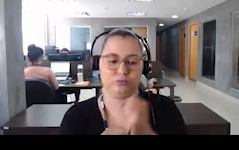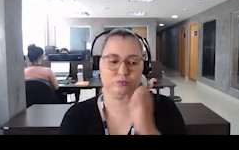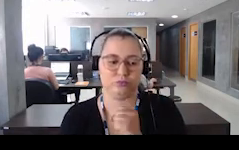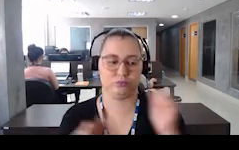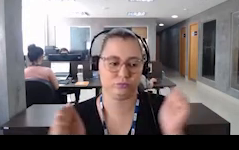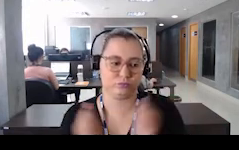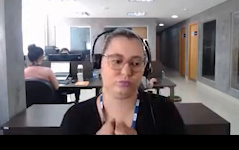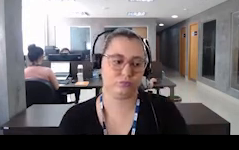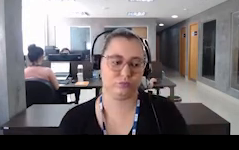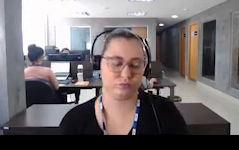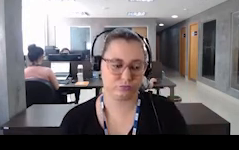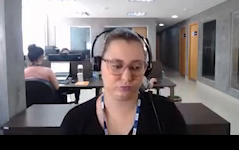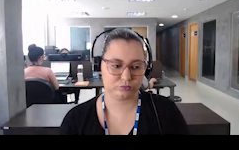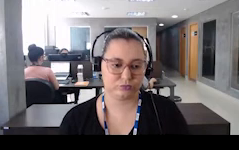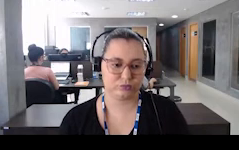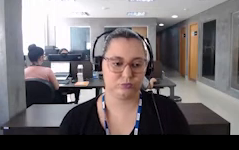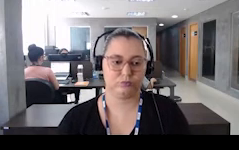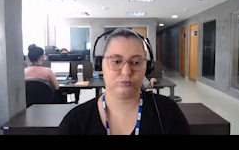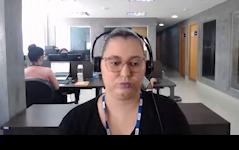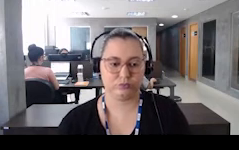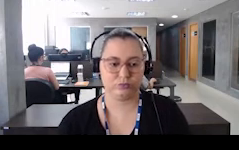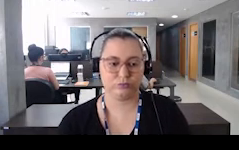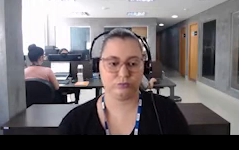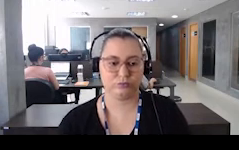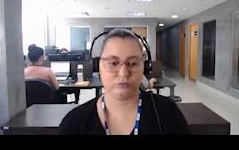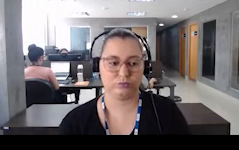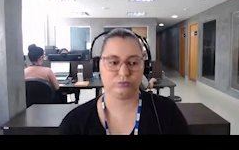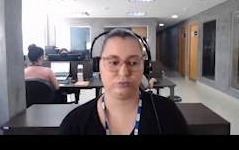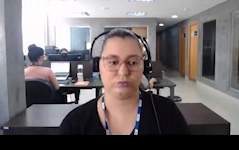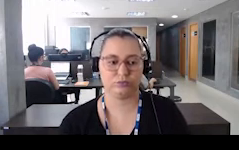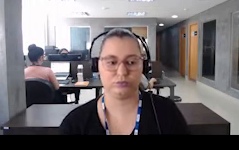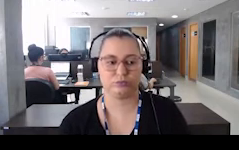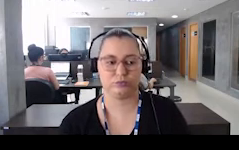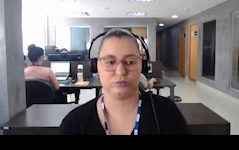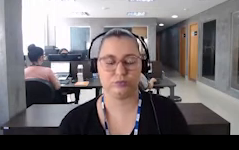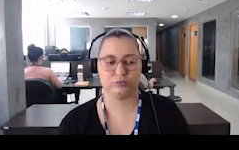vocês. A calculadora. Acho que eu fechei a calculadora.